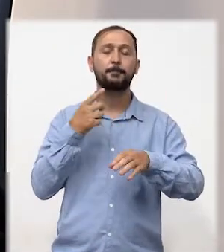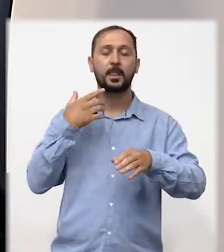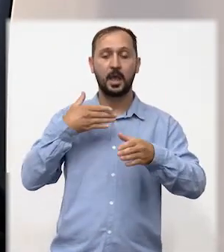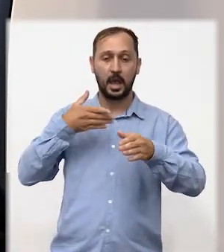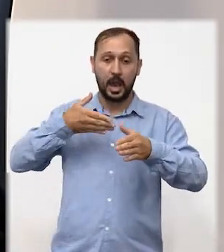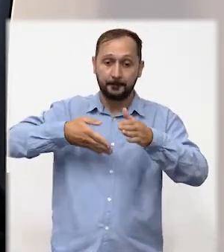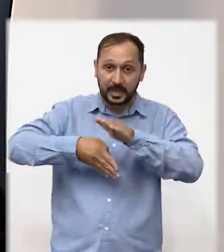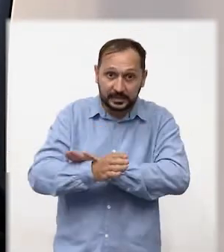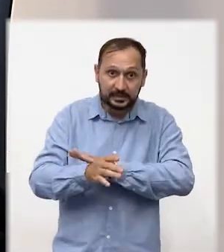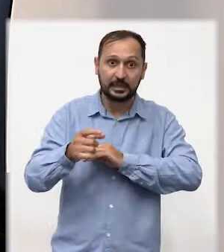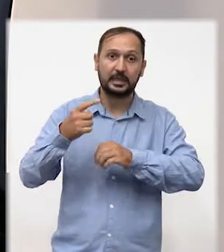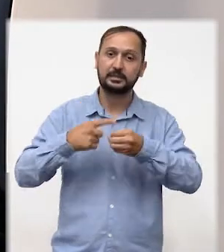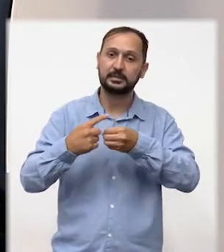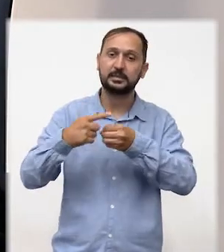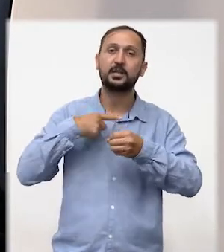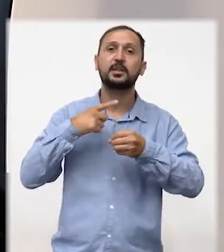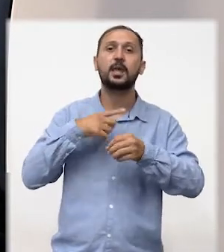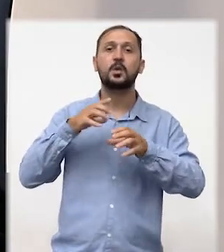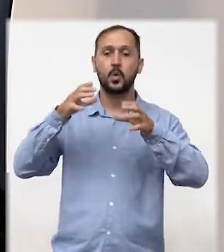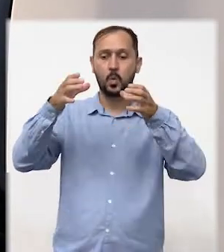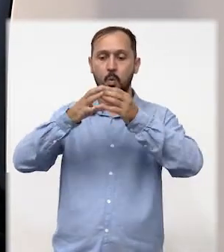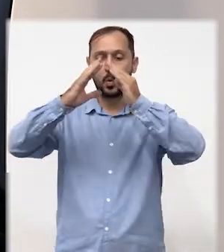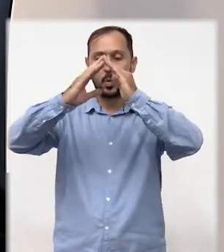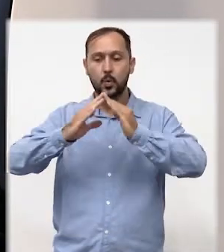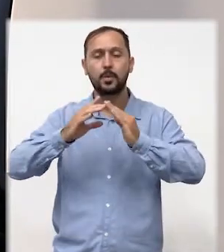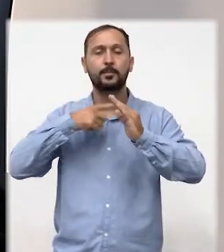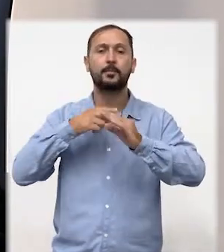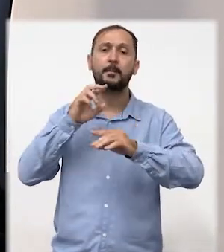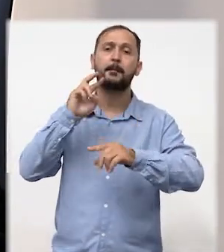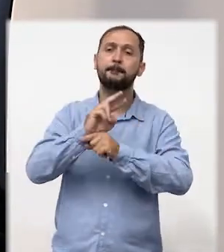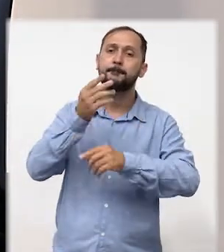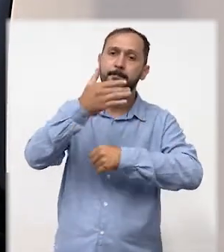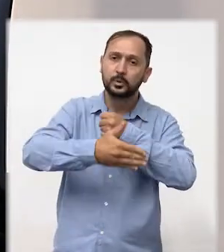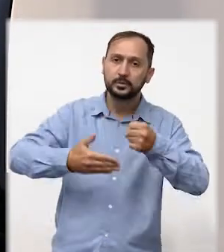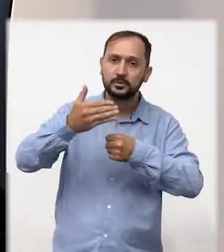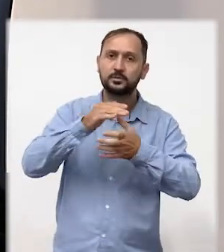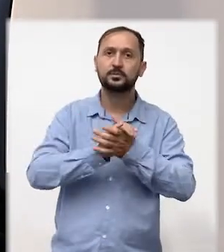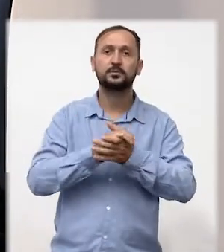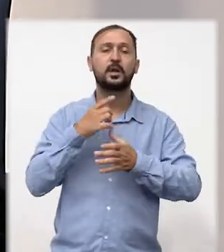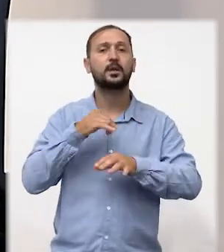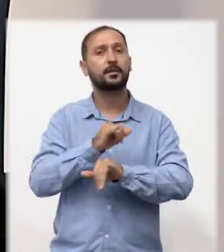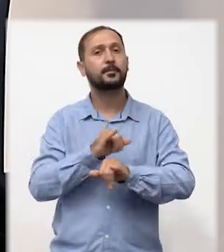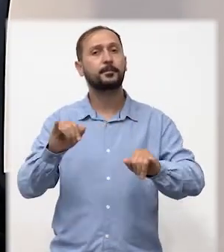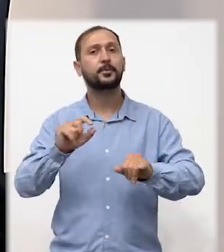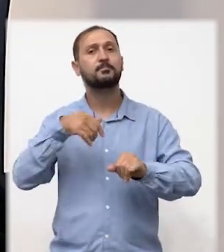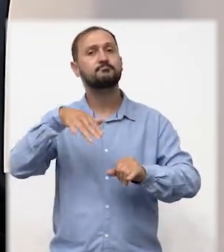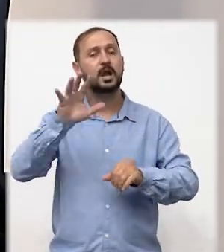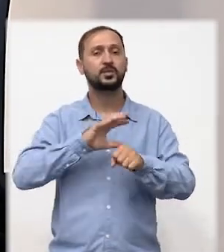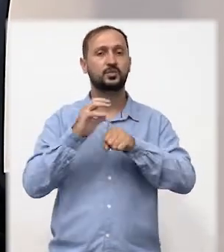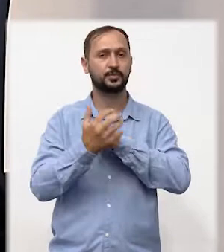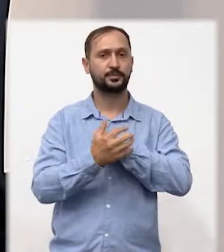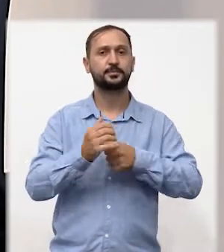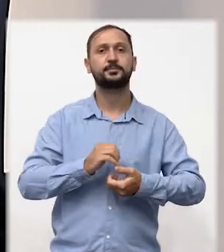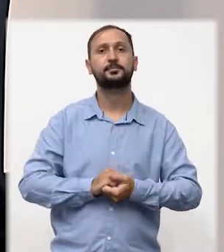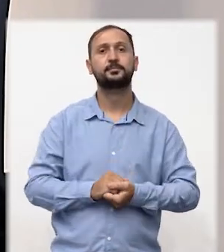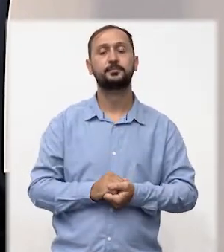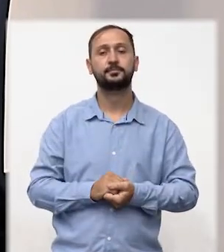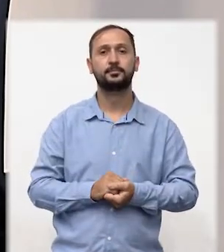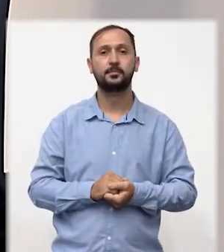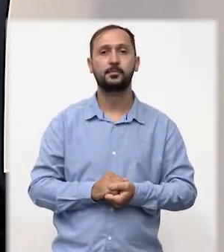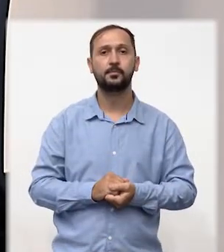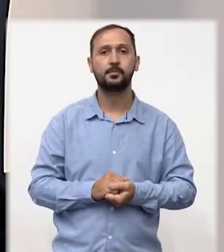nas divisas. Atualmente, as cidades do interior são as que mais registram casos confirmados da